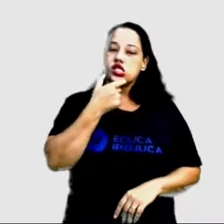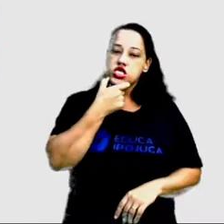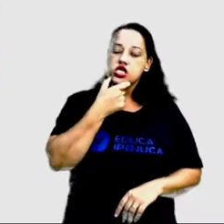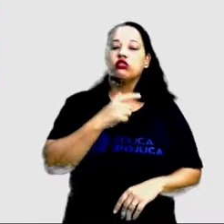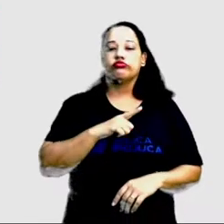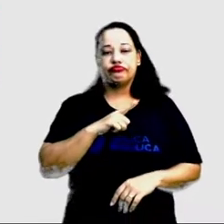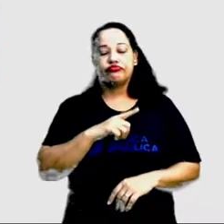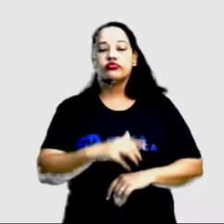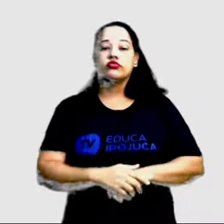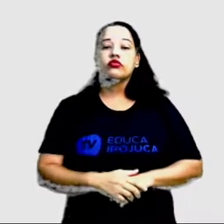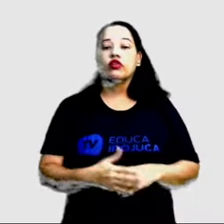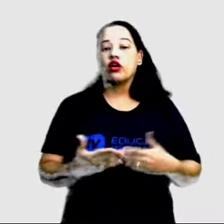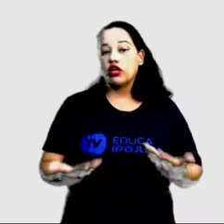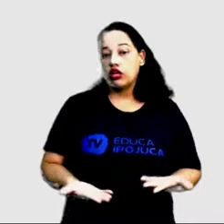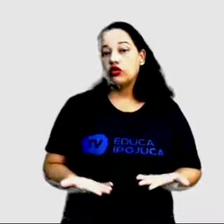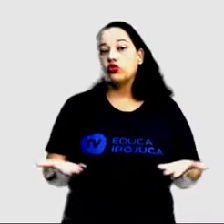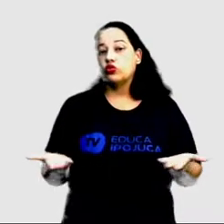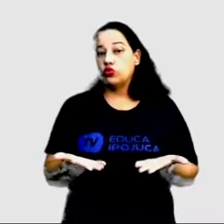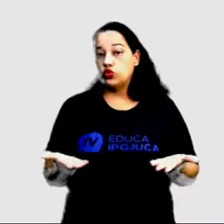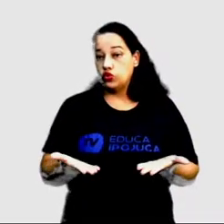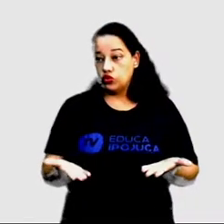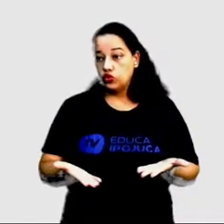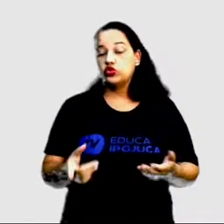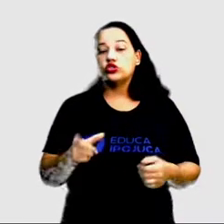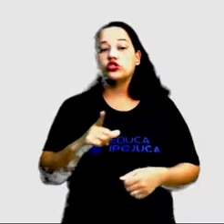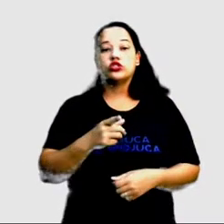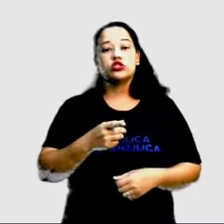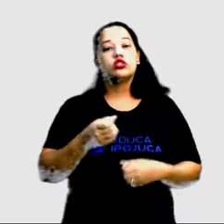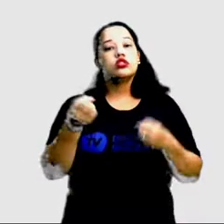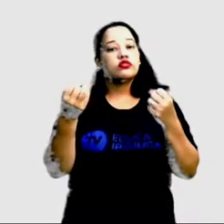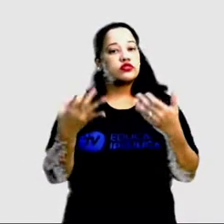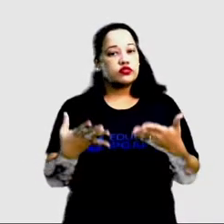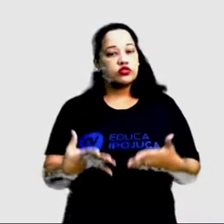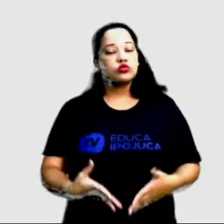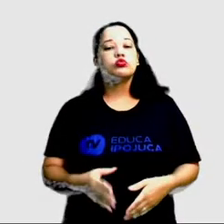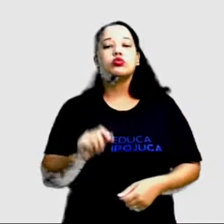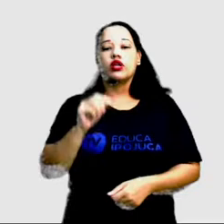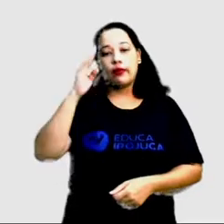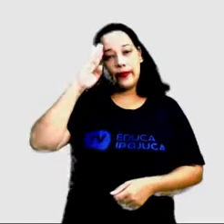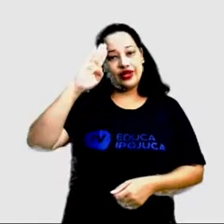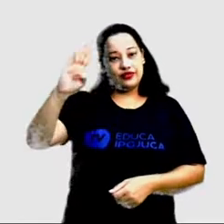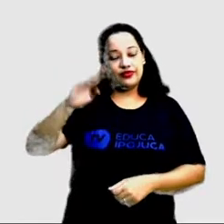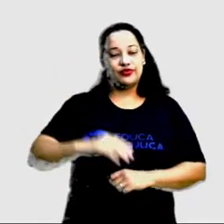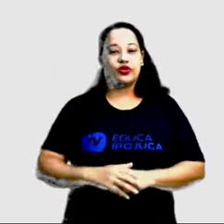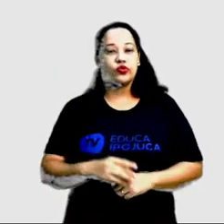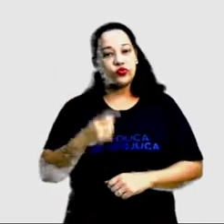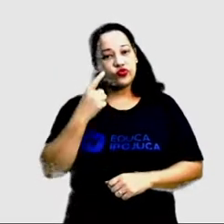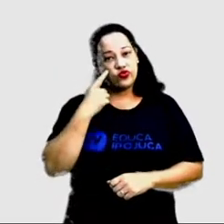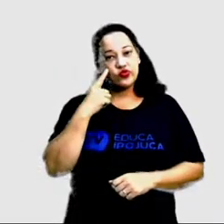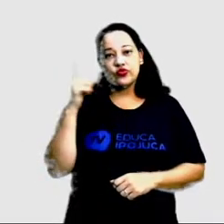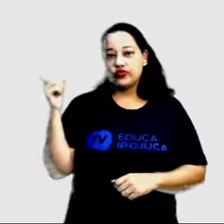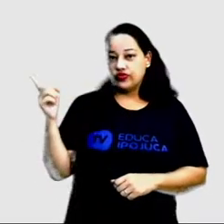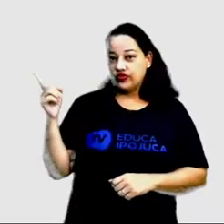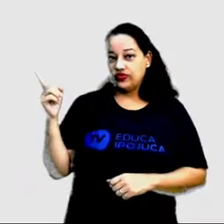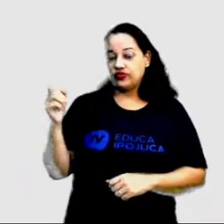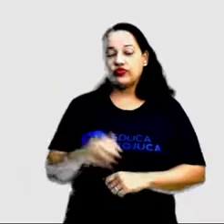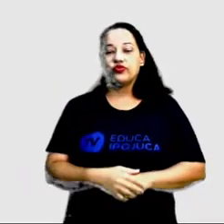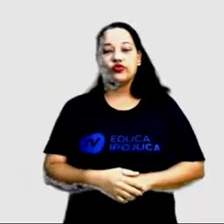né? E eu vou falar apenas dos principais, ok? Então, o primeiro vai ser